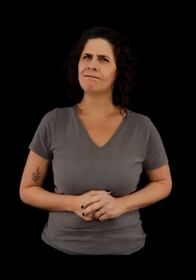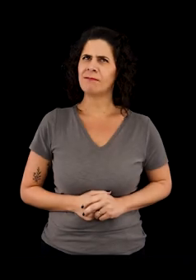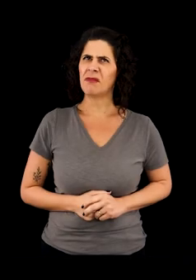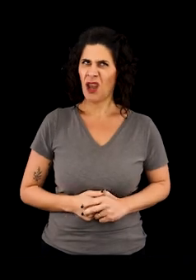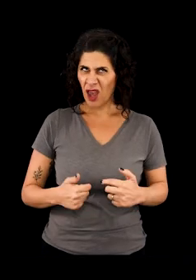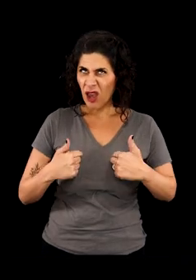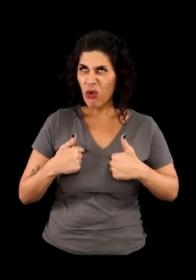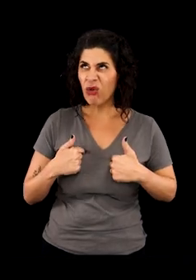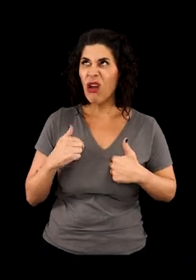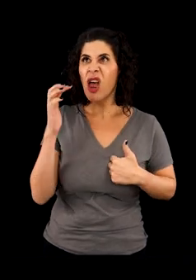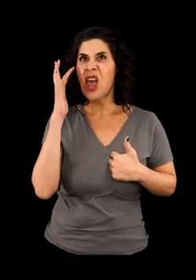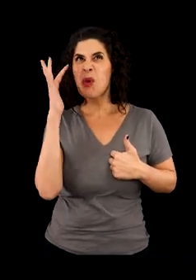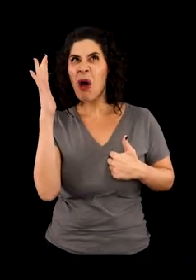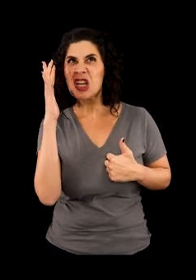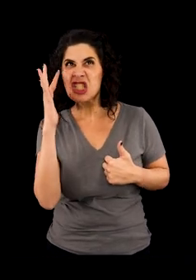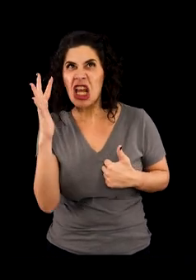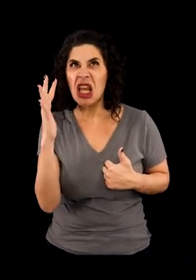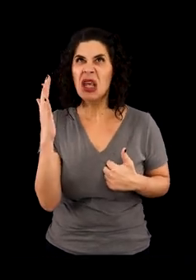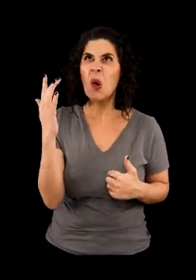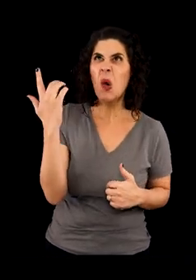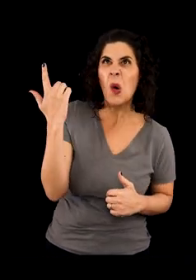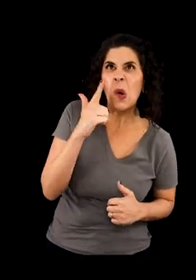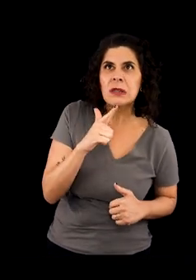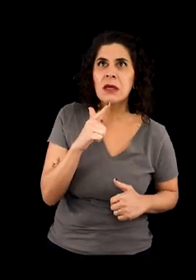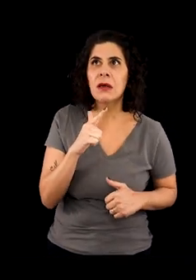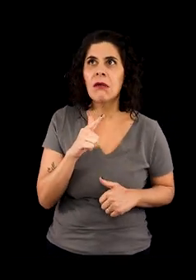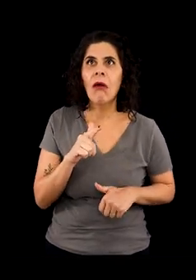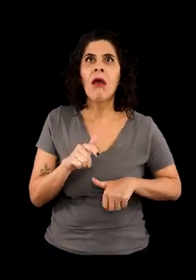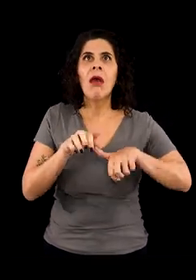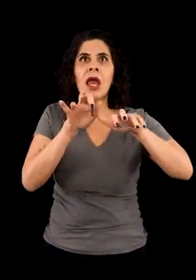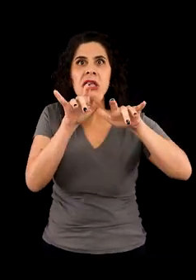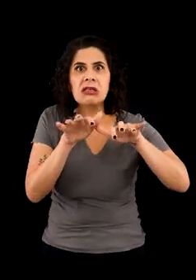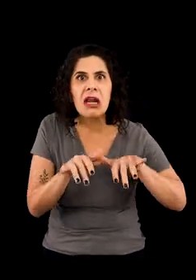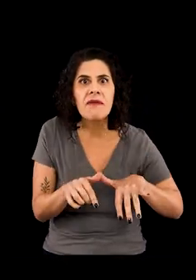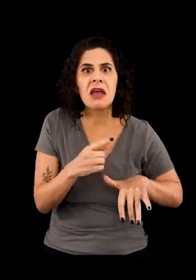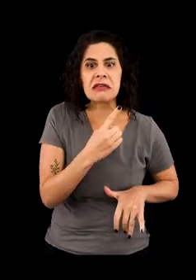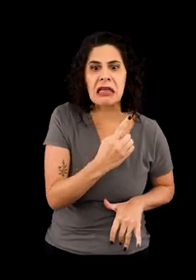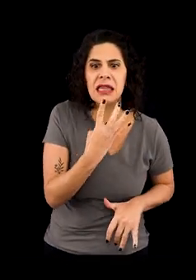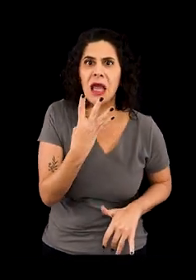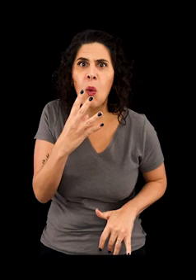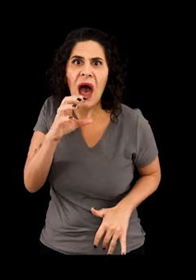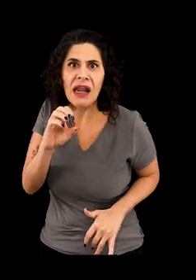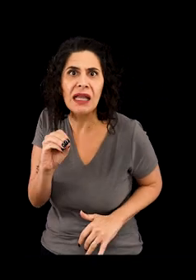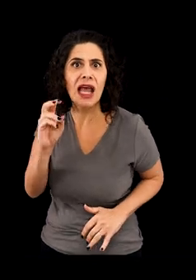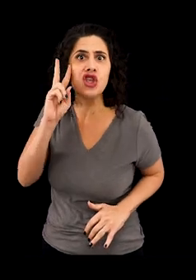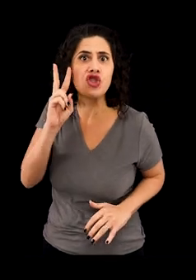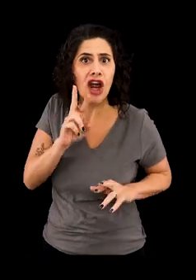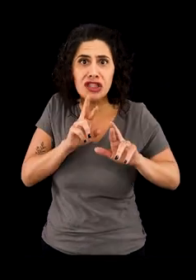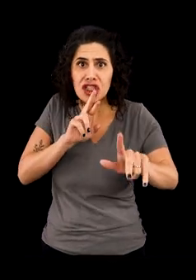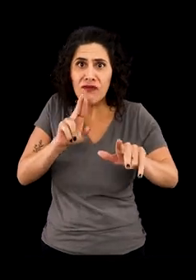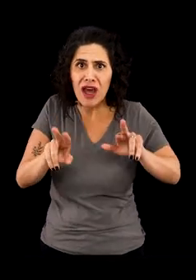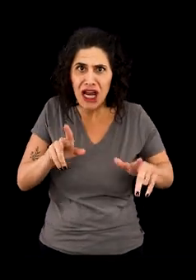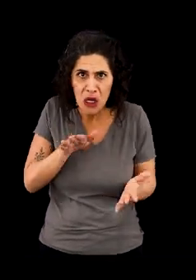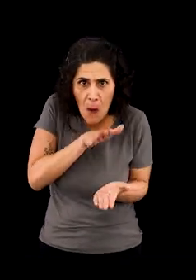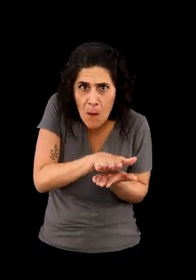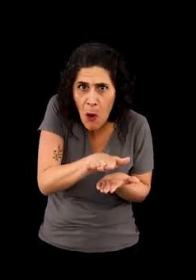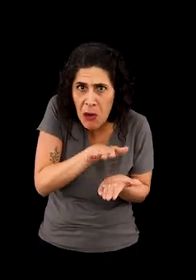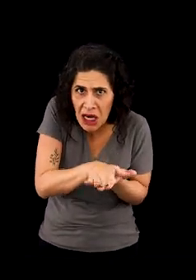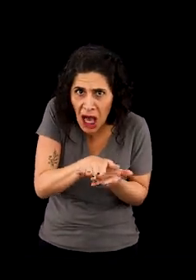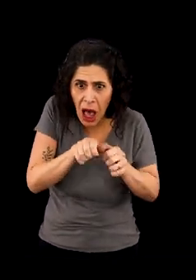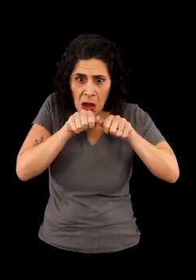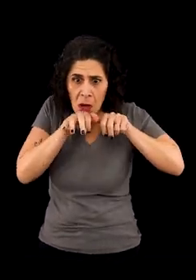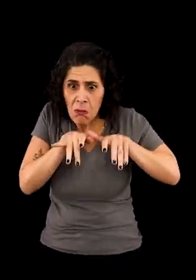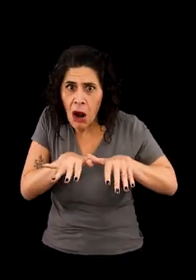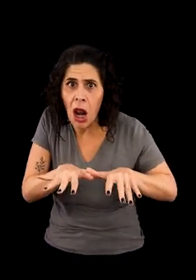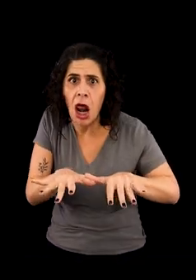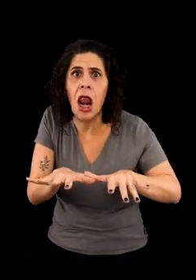Será que eu um dia imaginei que chegaria a escrever 140 histórias diferentes, publicá-las